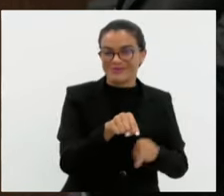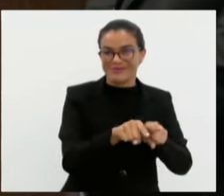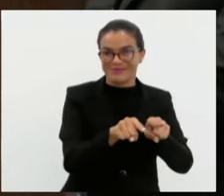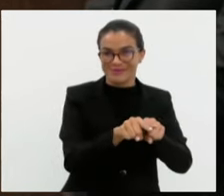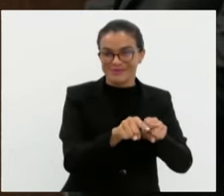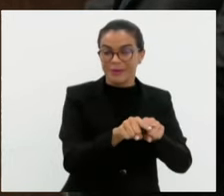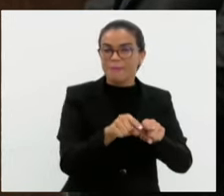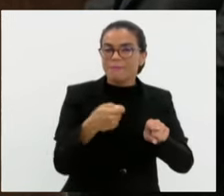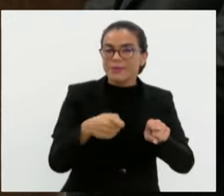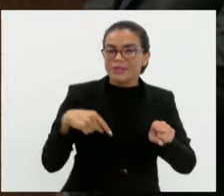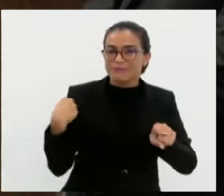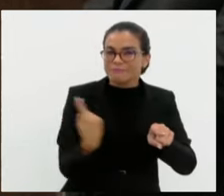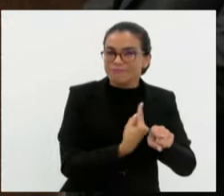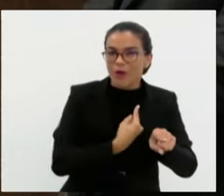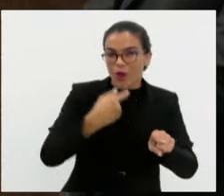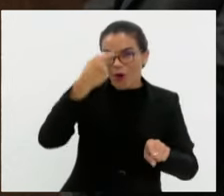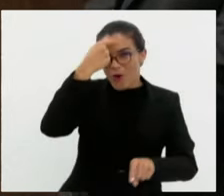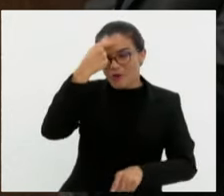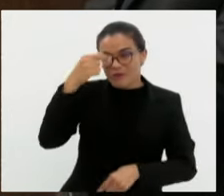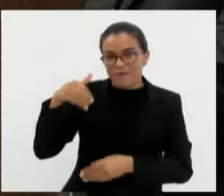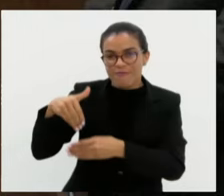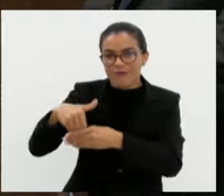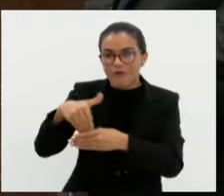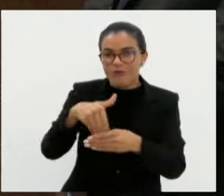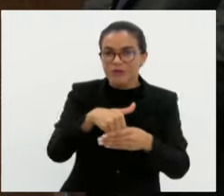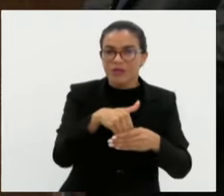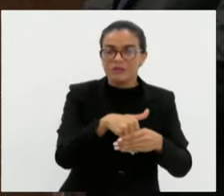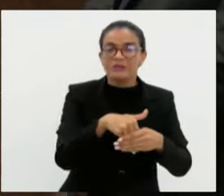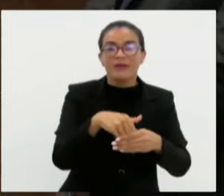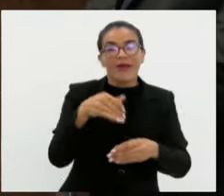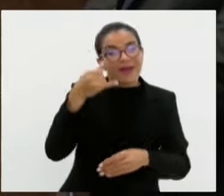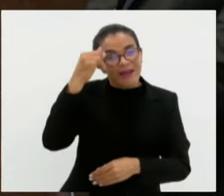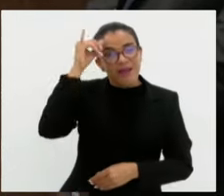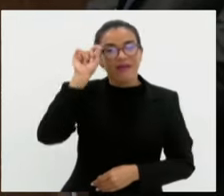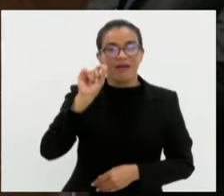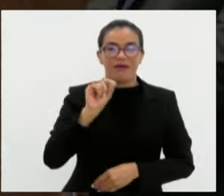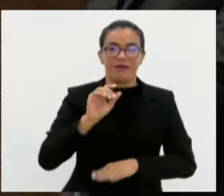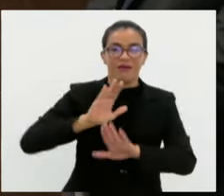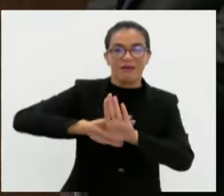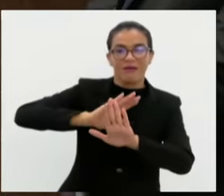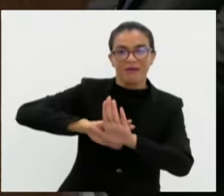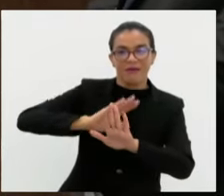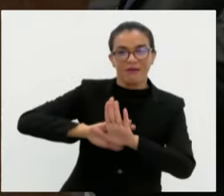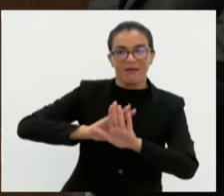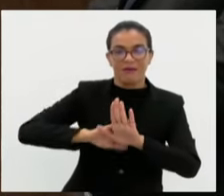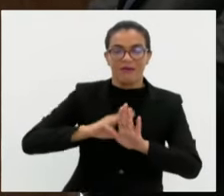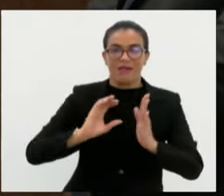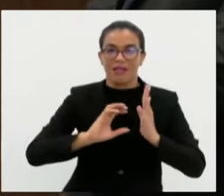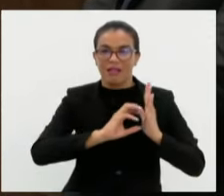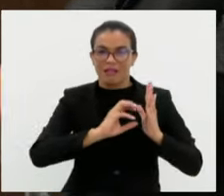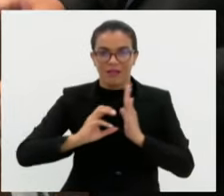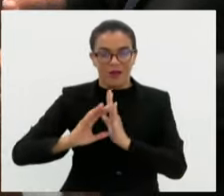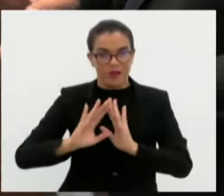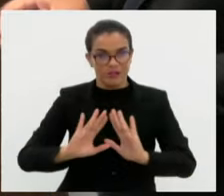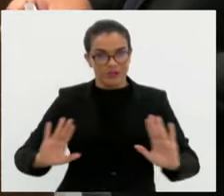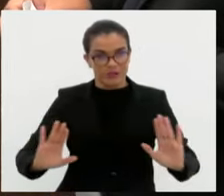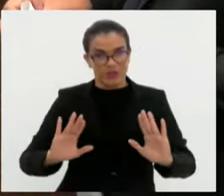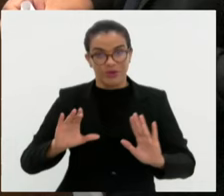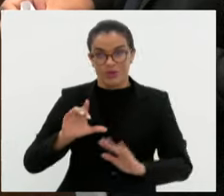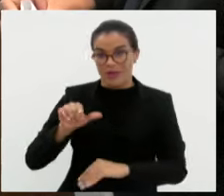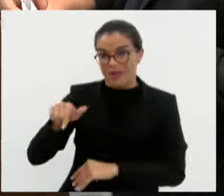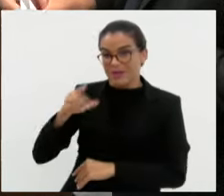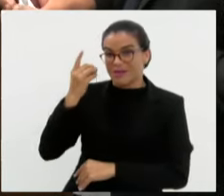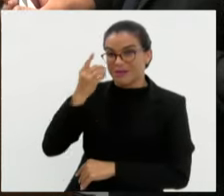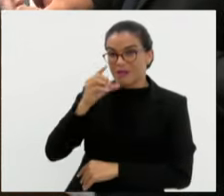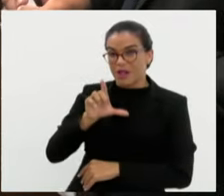ter a consciência e votar aqui sem posicionamento ideológico. A Lucinha tem que responder pelos atos dela, devidamente